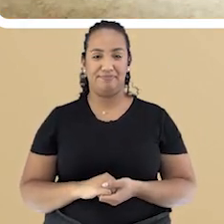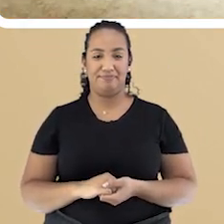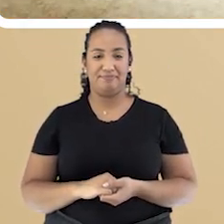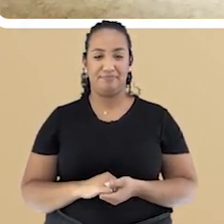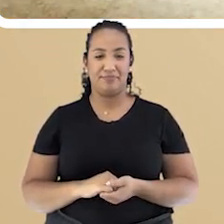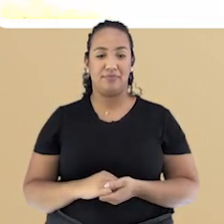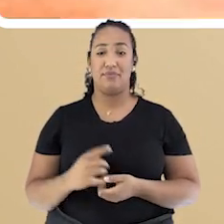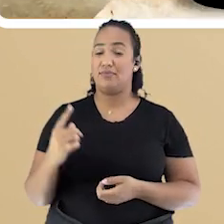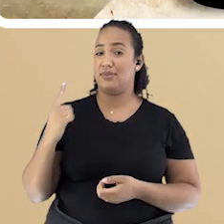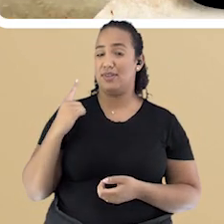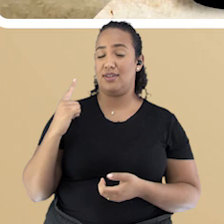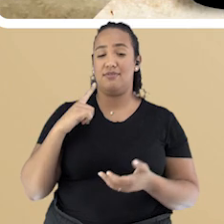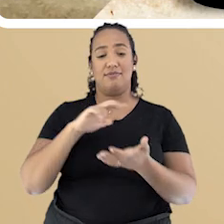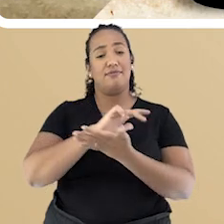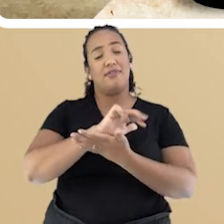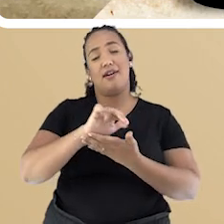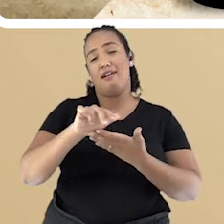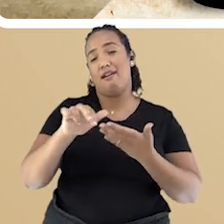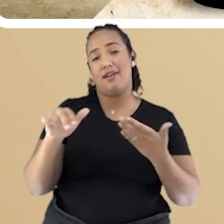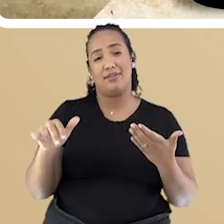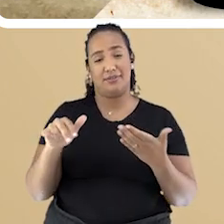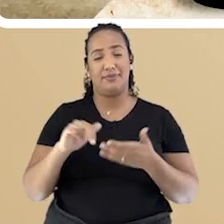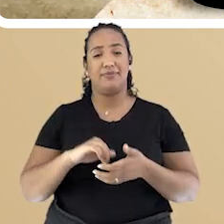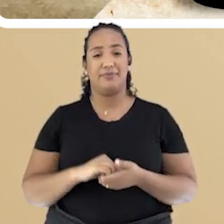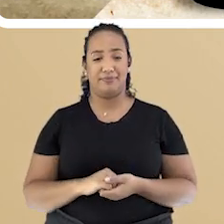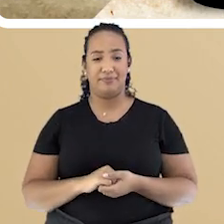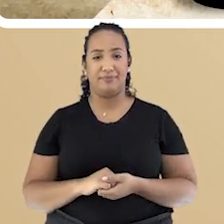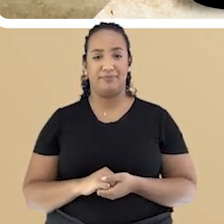E existem muitas maneiras de reutilizar.